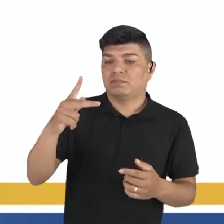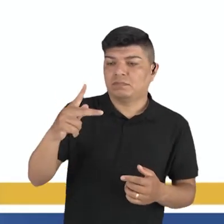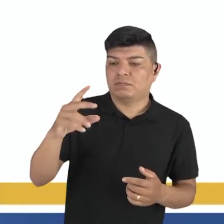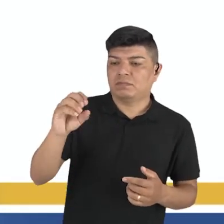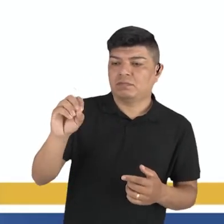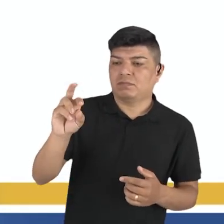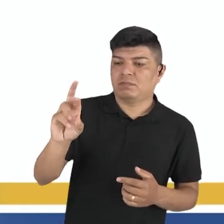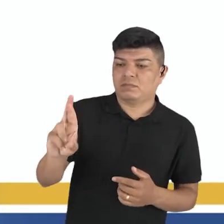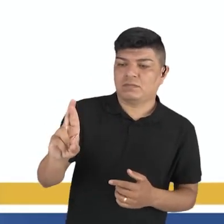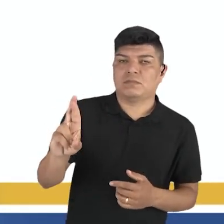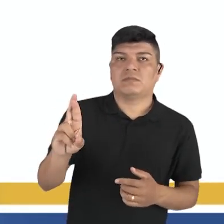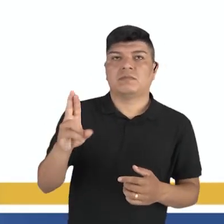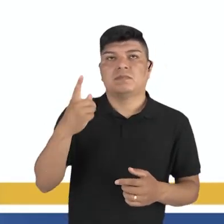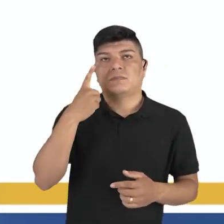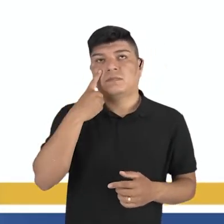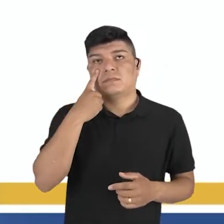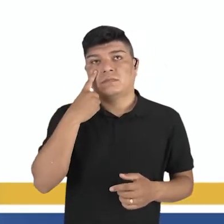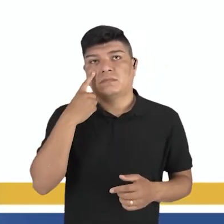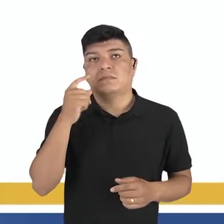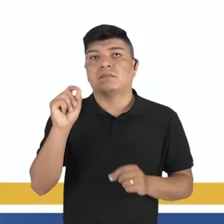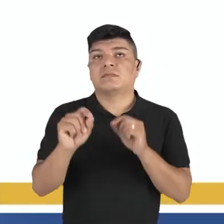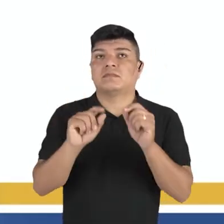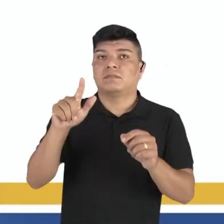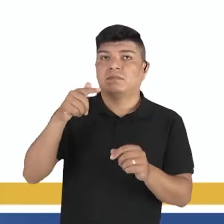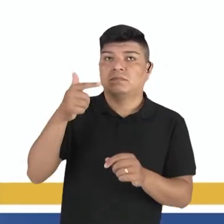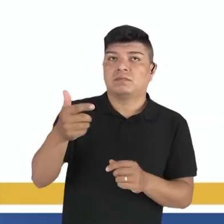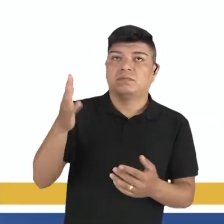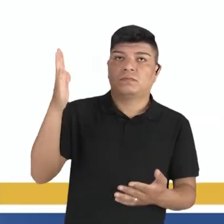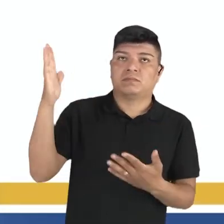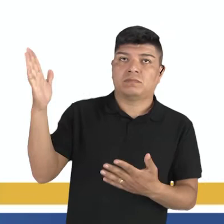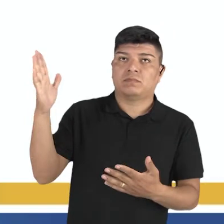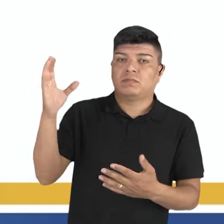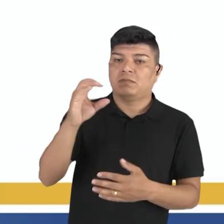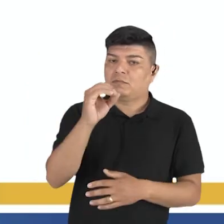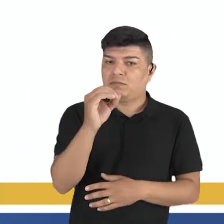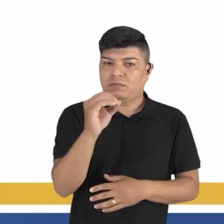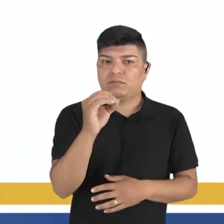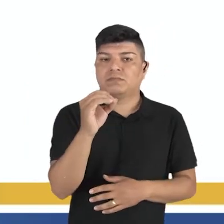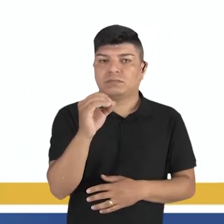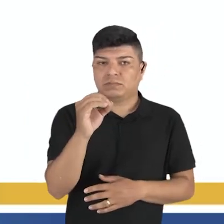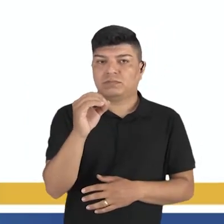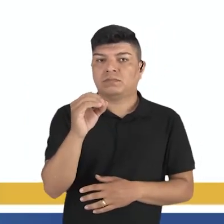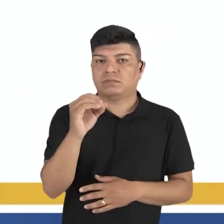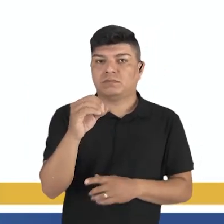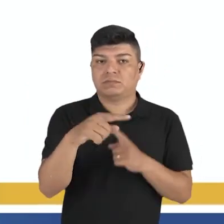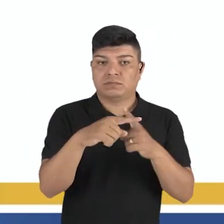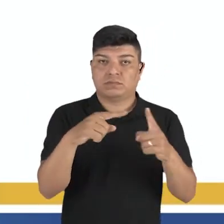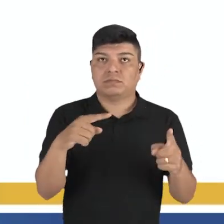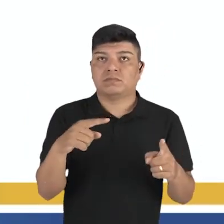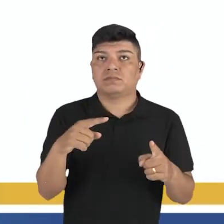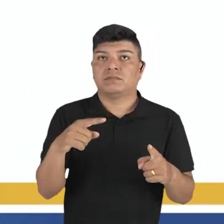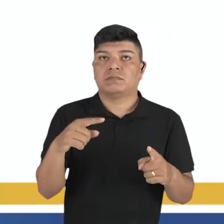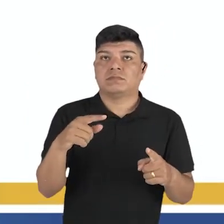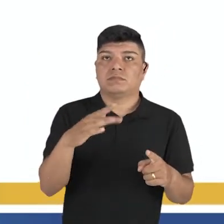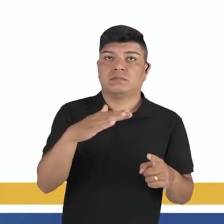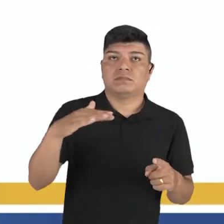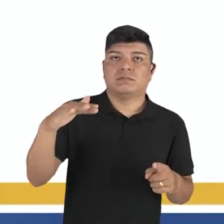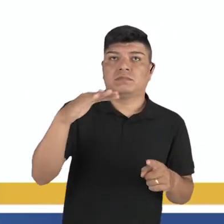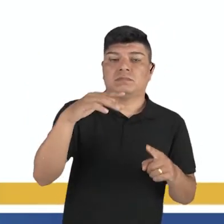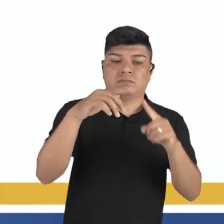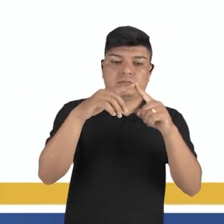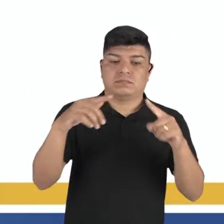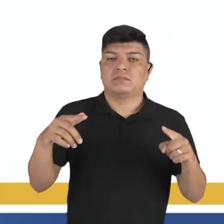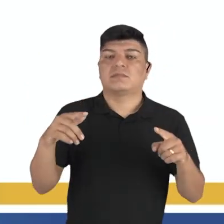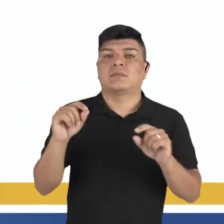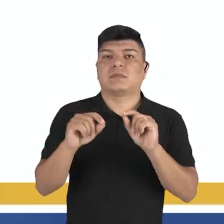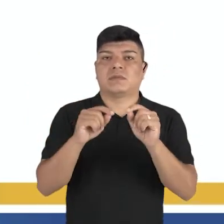POR. Observem que o vértice O está ao meio das duas letras e que em cima dele tem o meu acento. O vértice